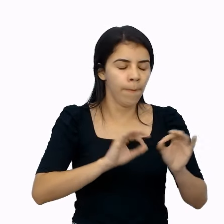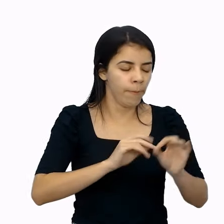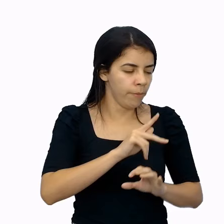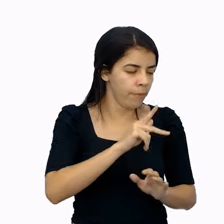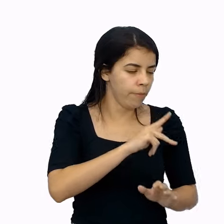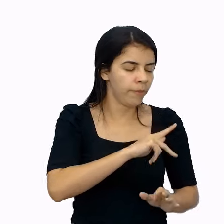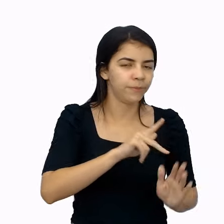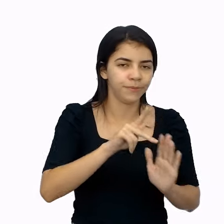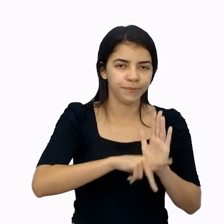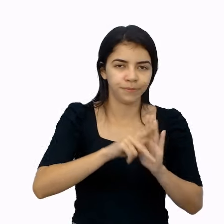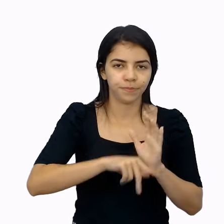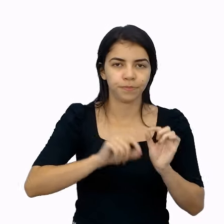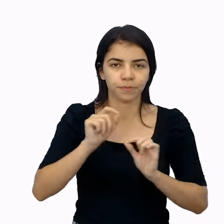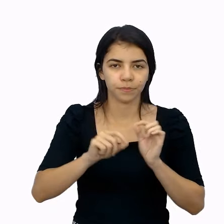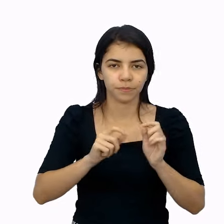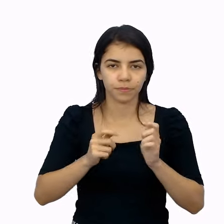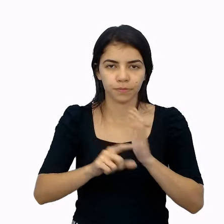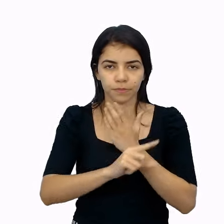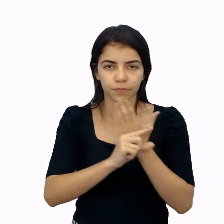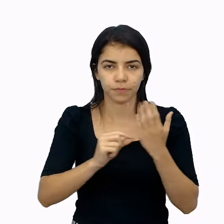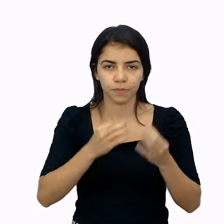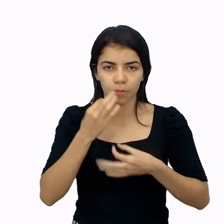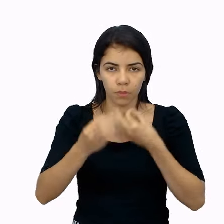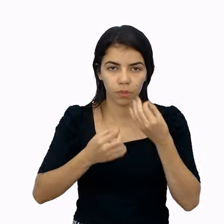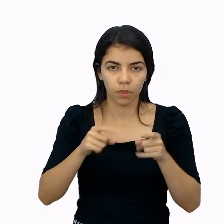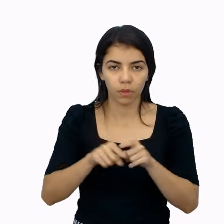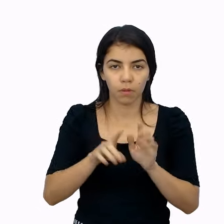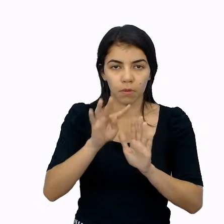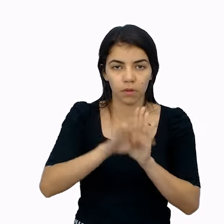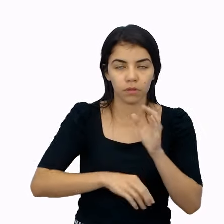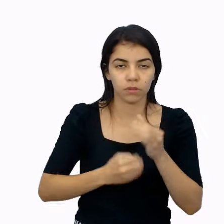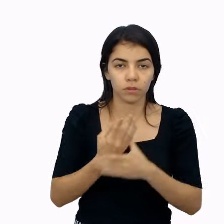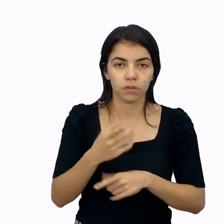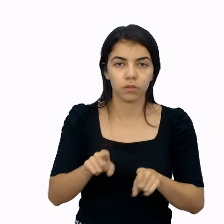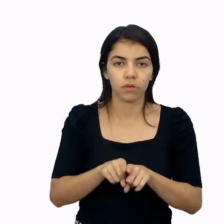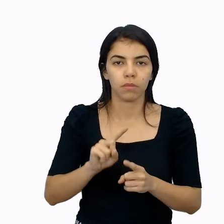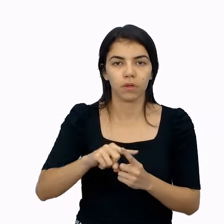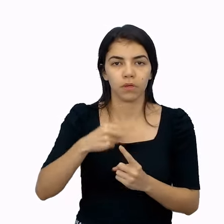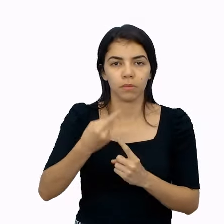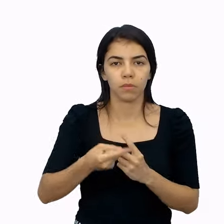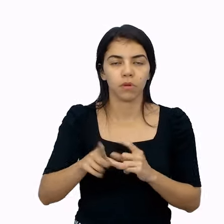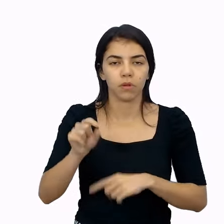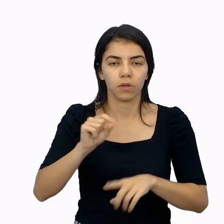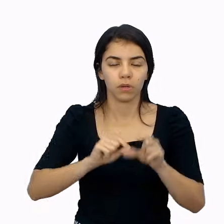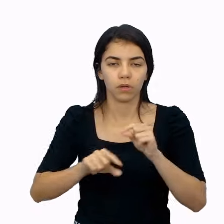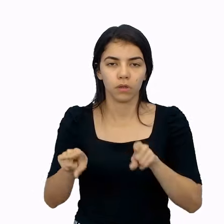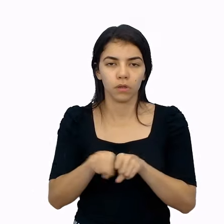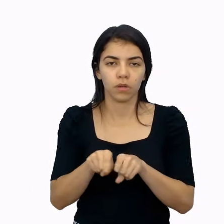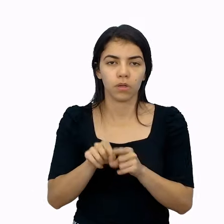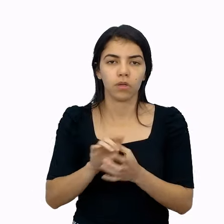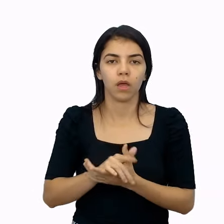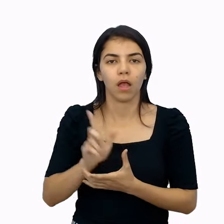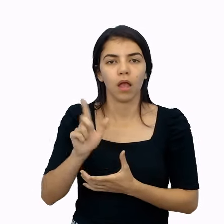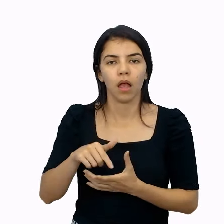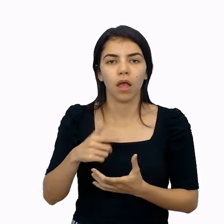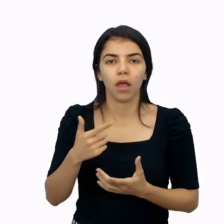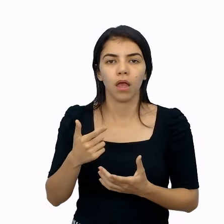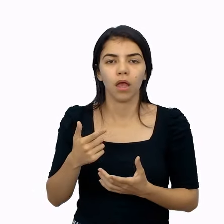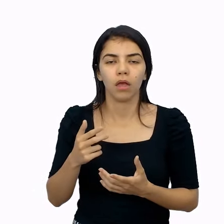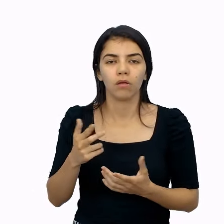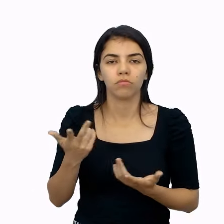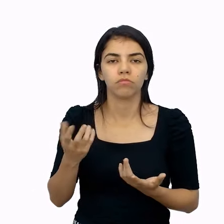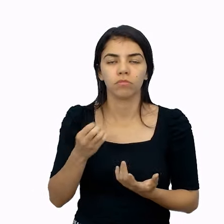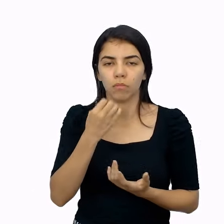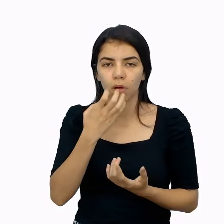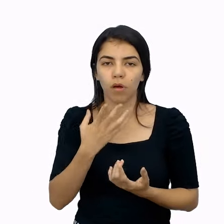de opinião, tendo em vista as condições de produção do texto, a partir da escolha da questão a ser discutida, da relevância